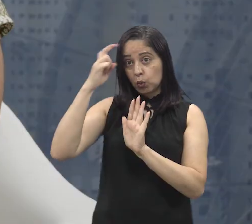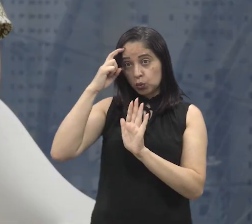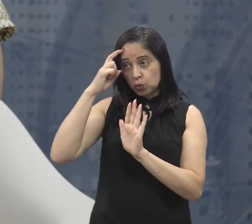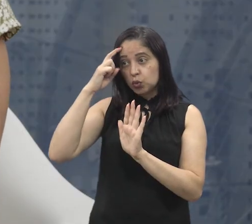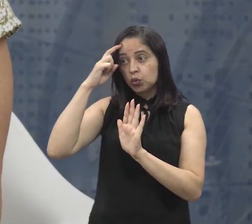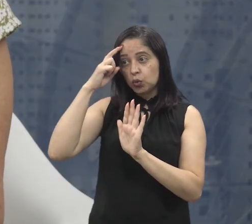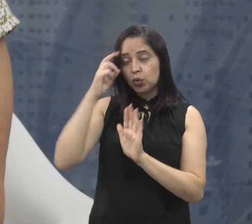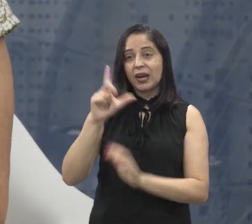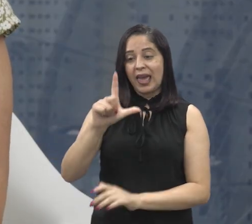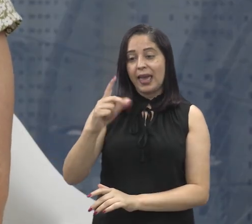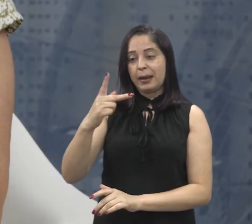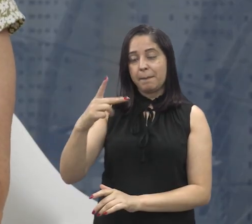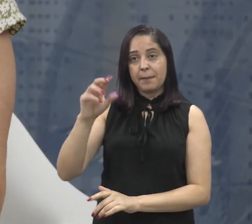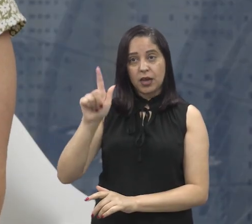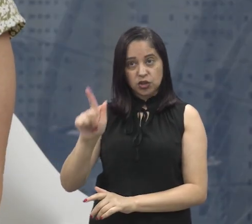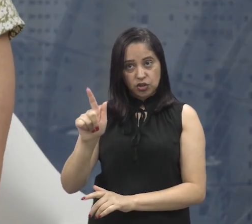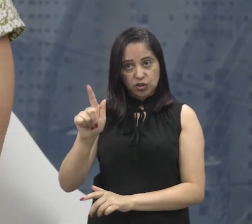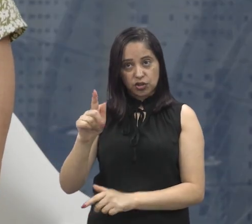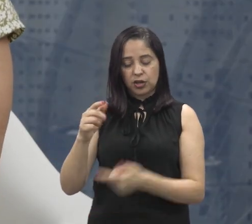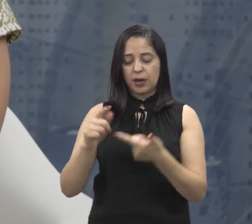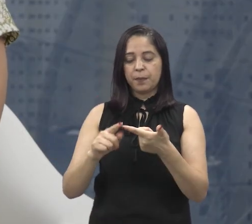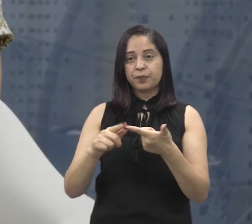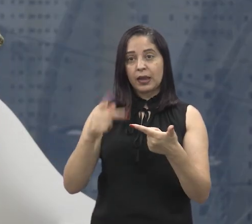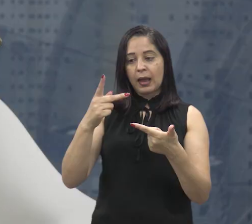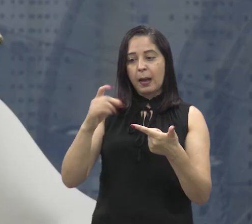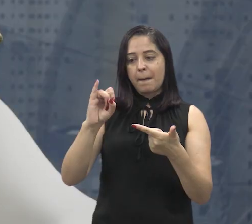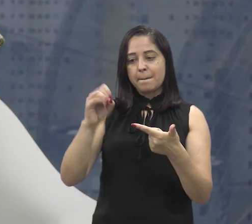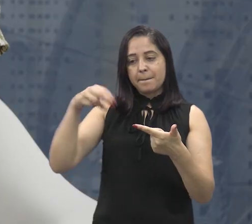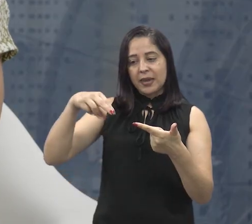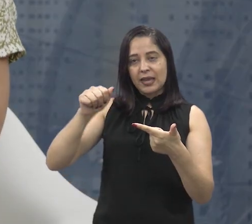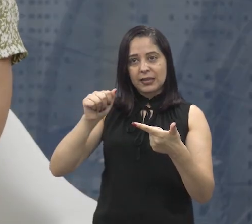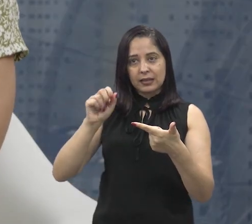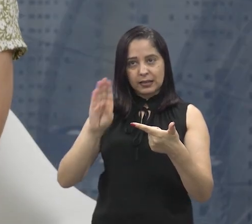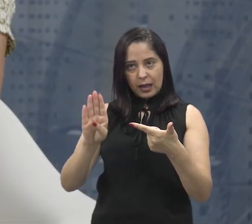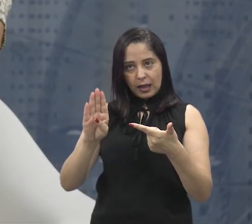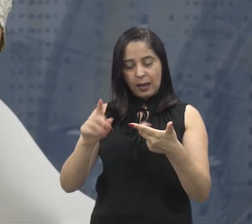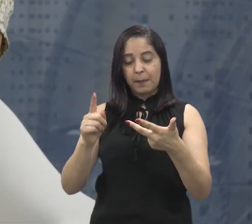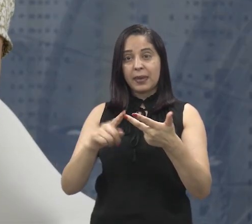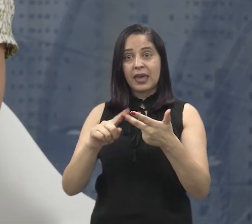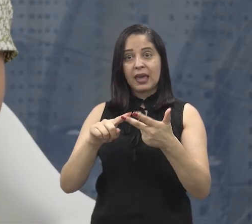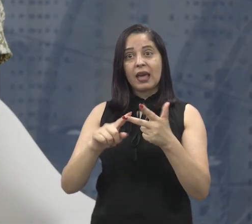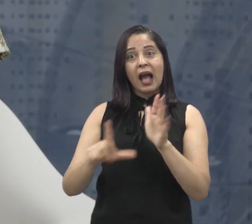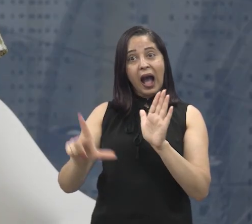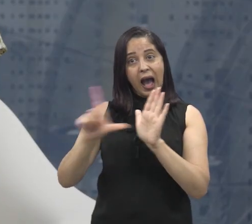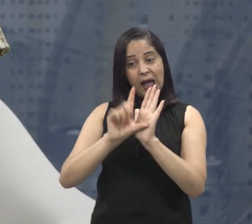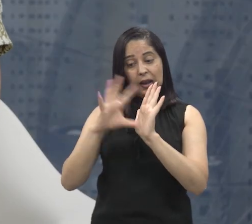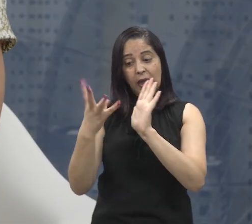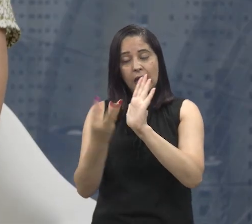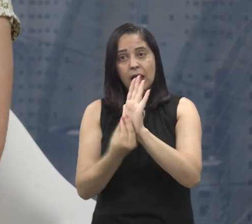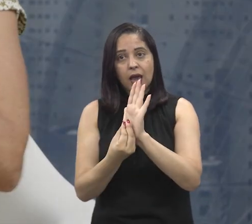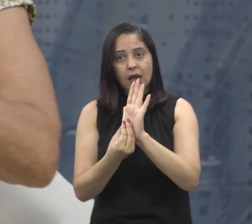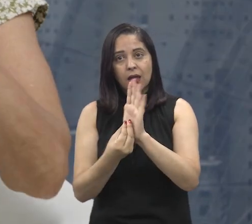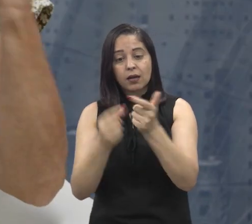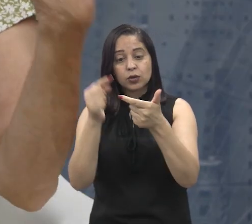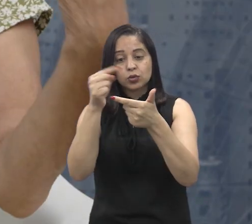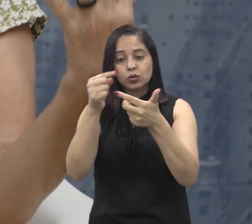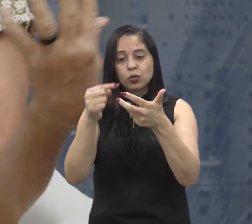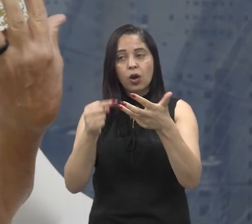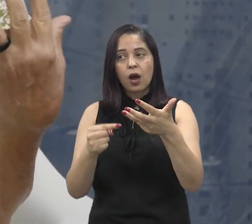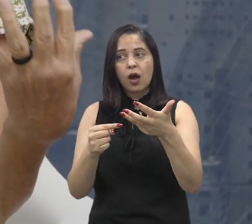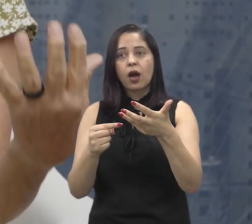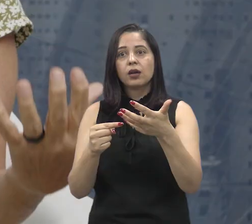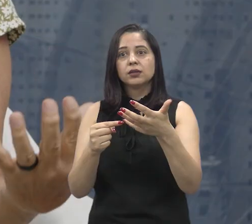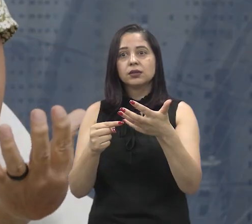dizer, a LPG, a PNAB, que é a lei Aldir Blanc, né? Que agora é um plano nacional, tudo isso vem